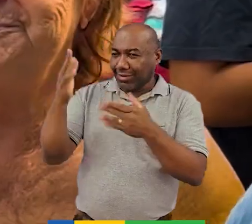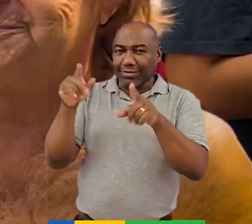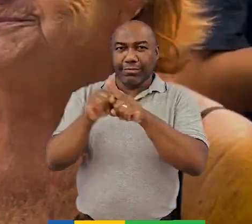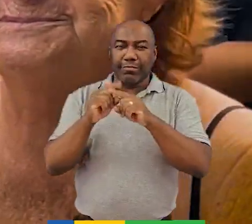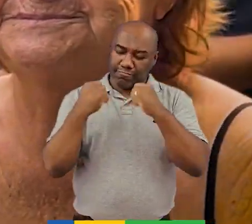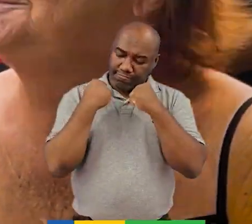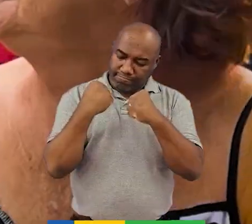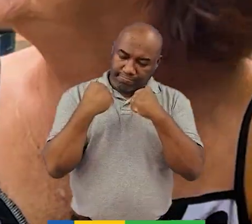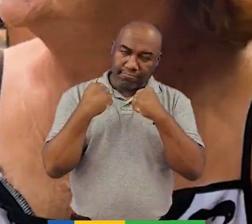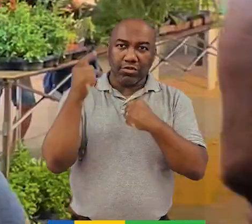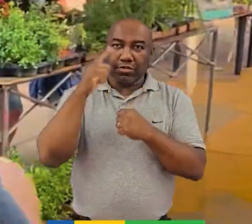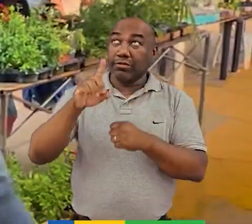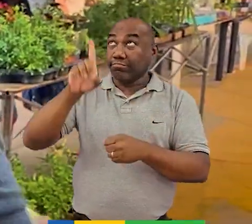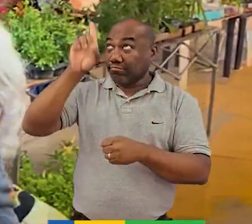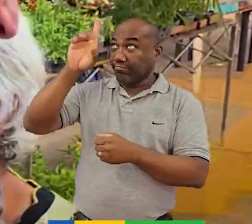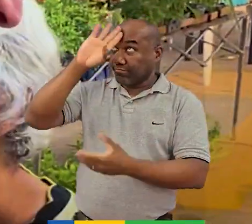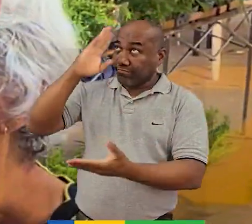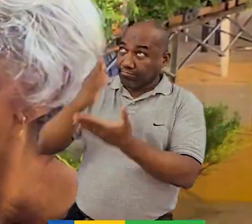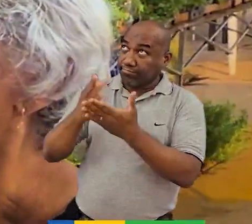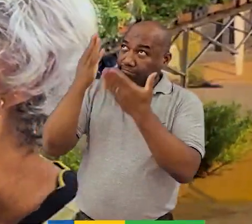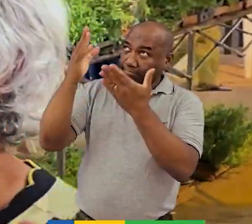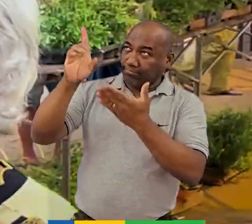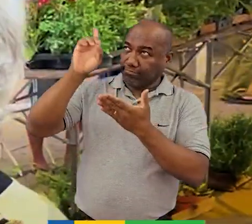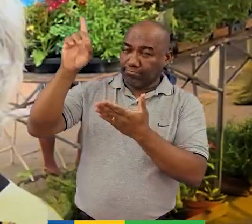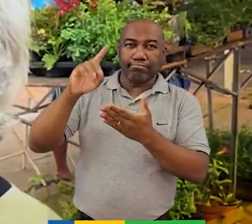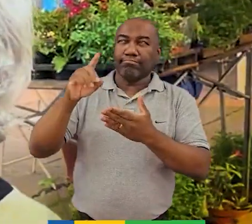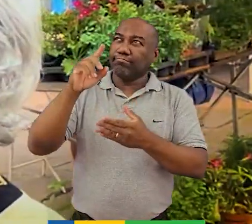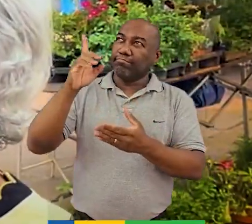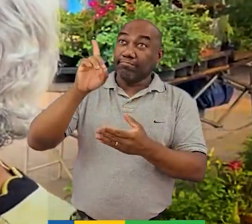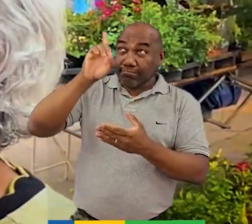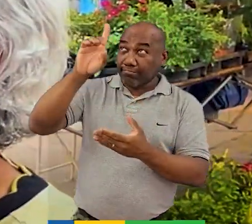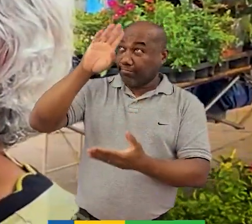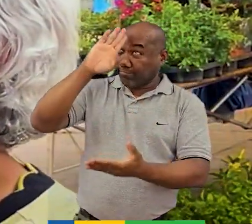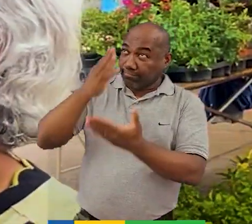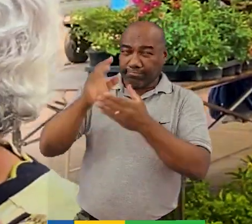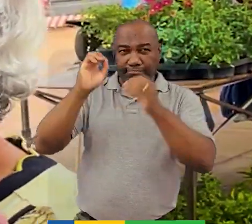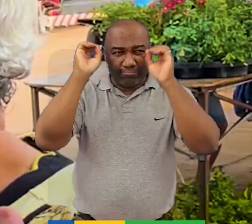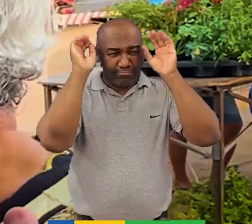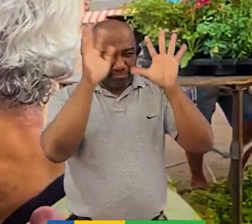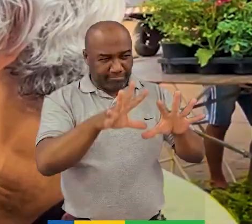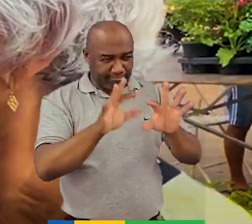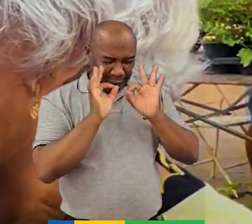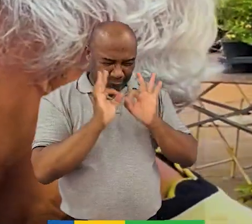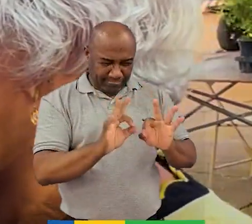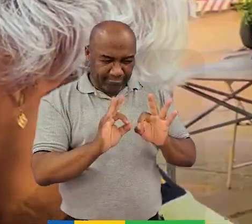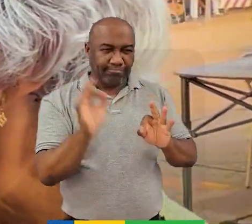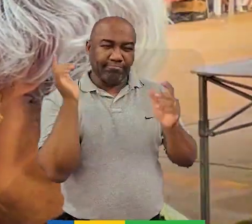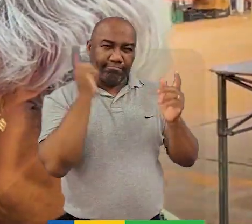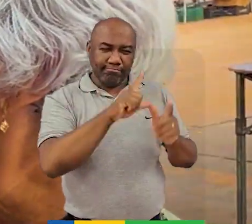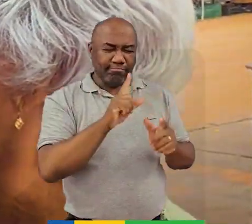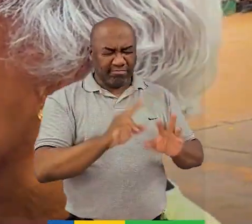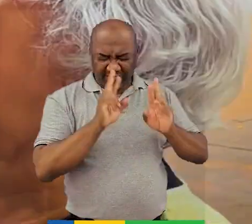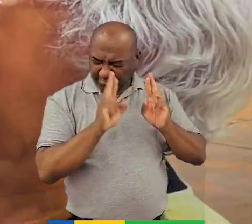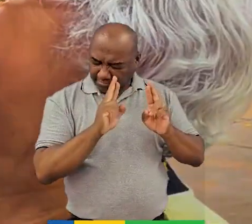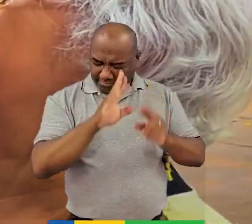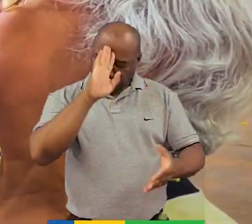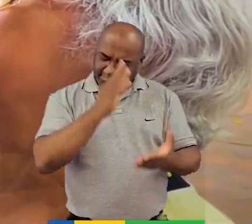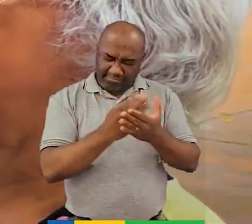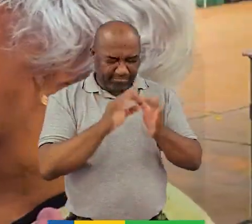Amém. Obrigado, tá? Força e tenha fé em Deus. Fé em Deus, que Deus vai te